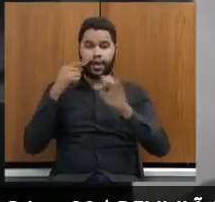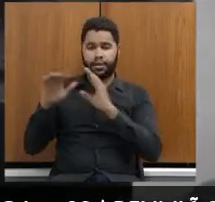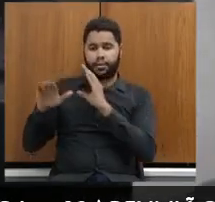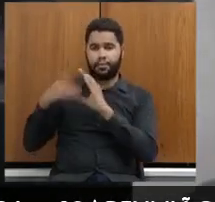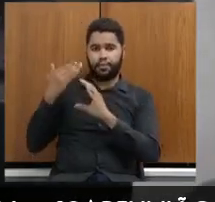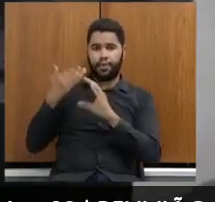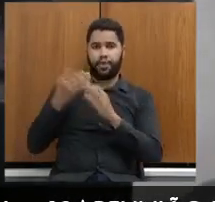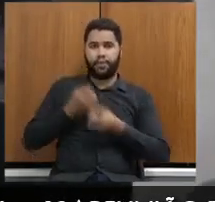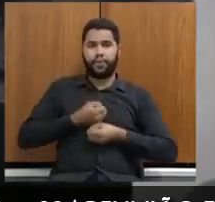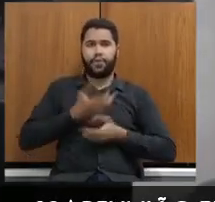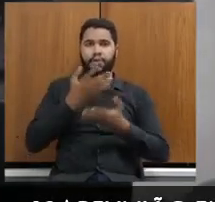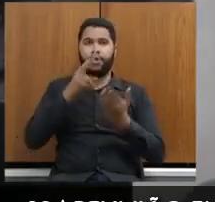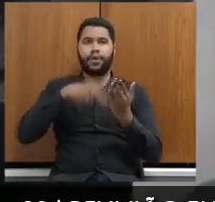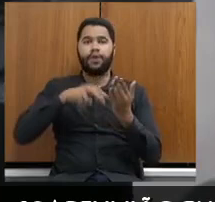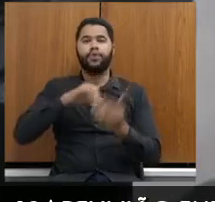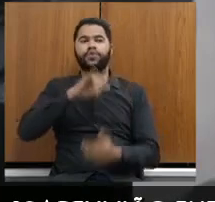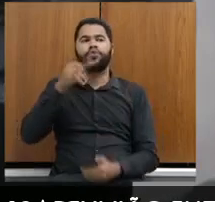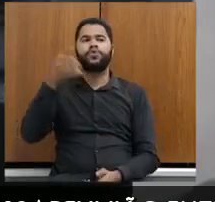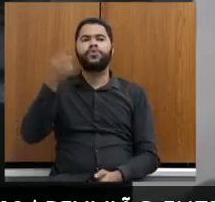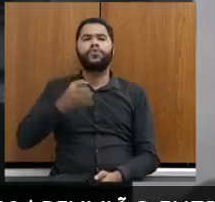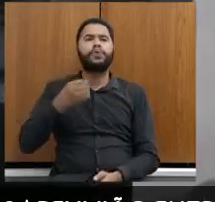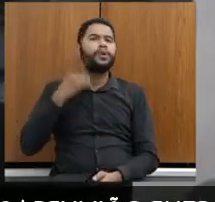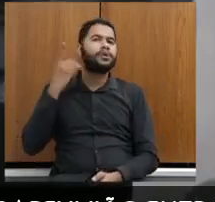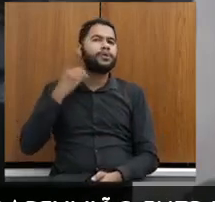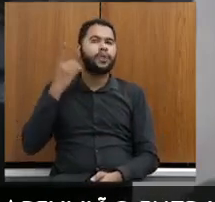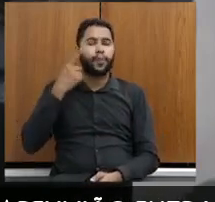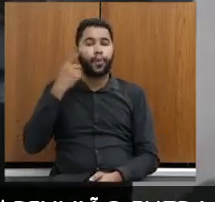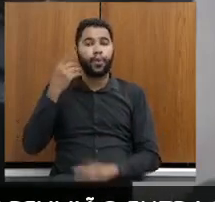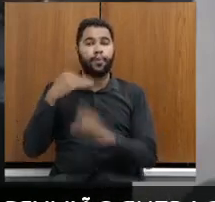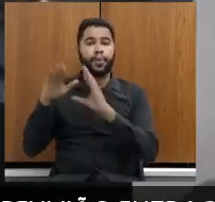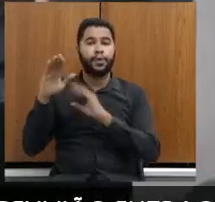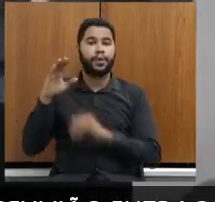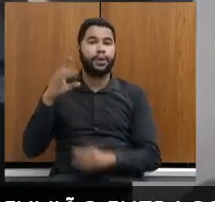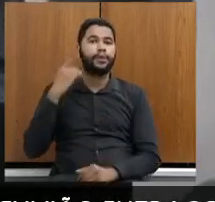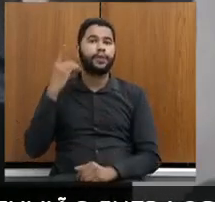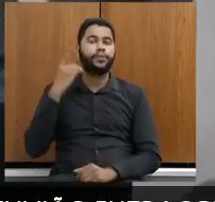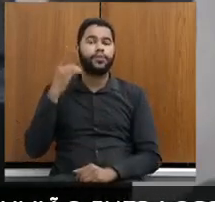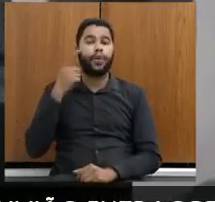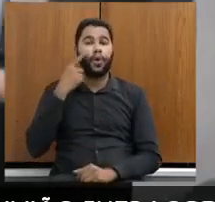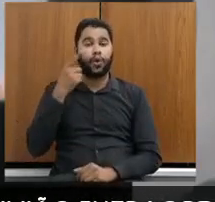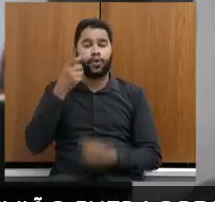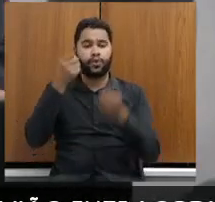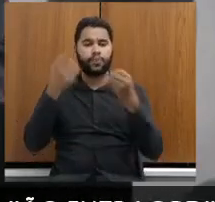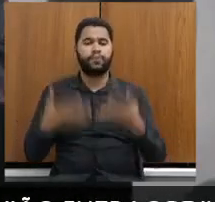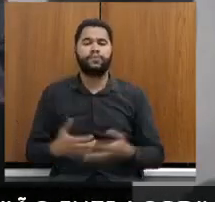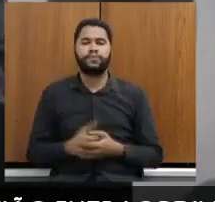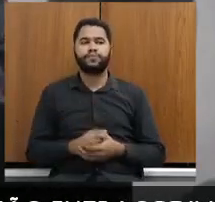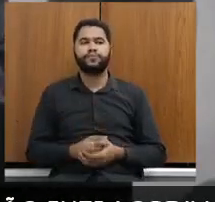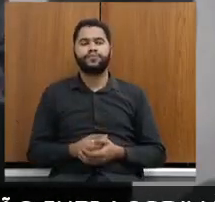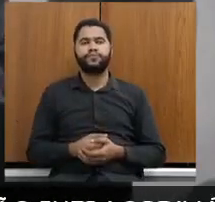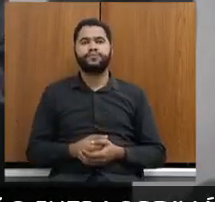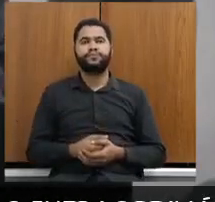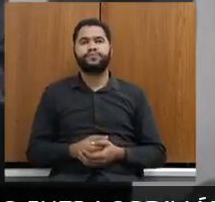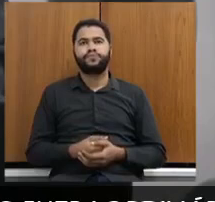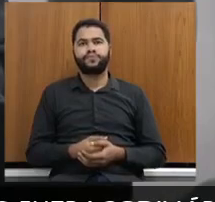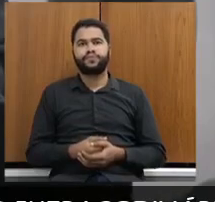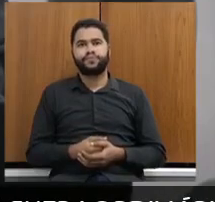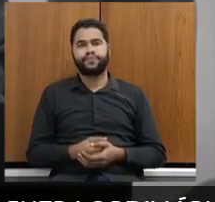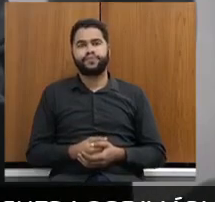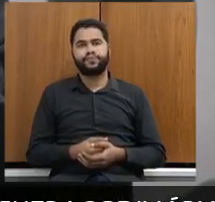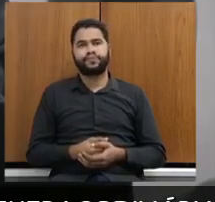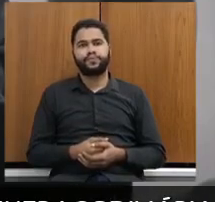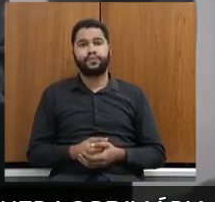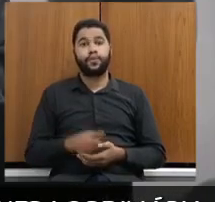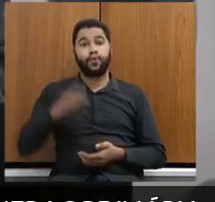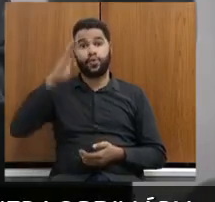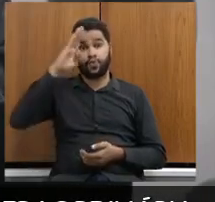que eu mandei o deputado de um leitor o deputado João Leite manda lá para o secretário aguento diz o seguinte Olha que o com soldado do bombeiro me mandou